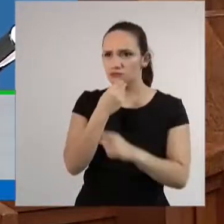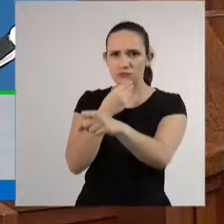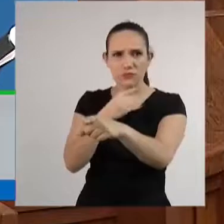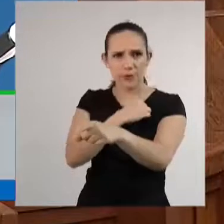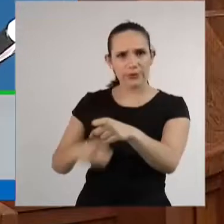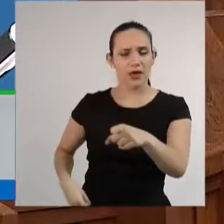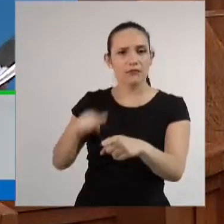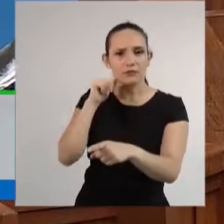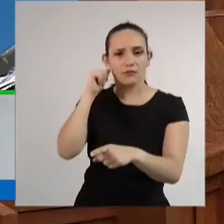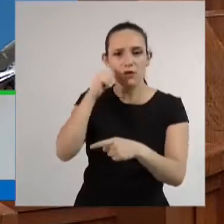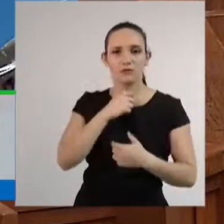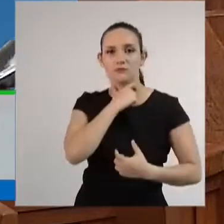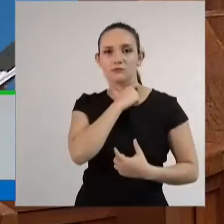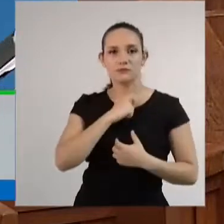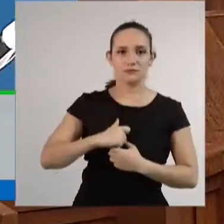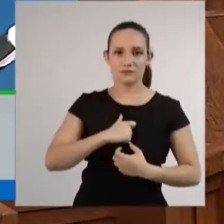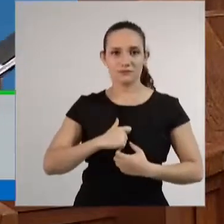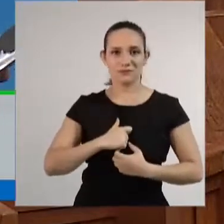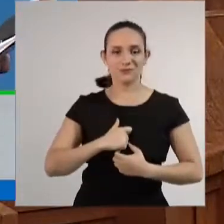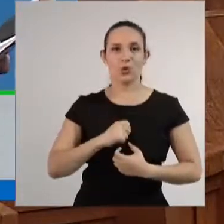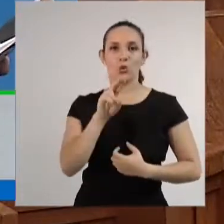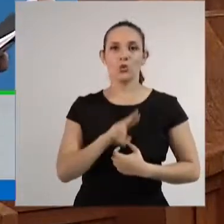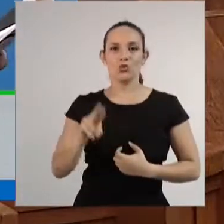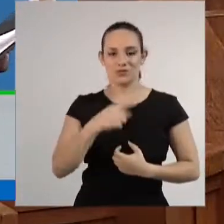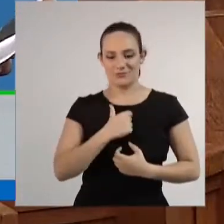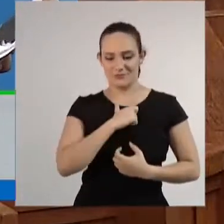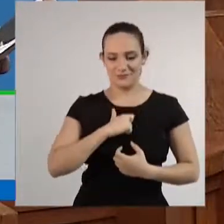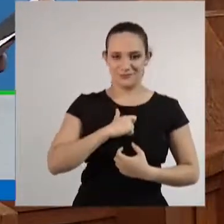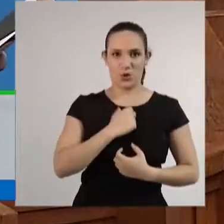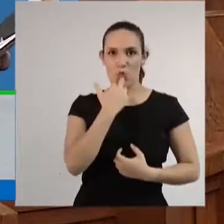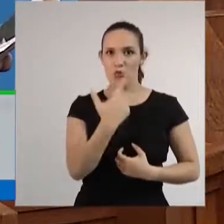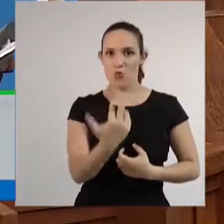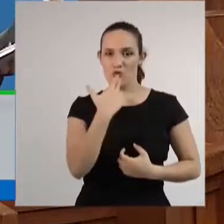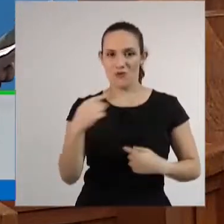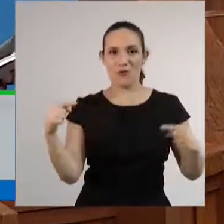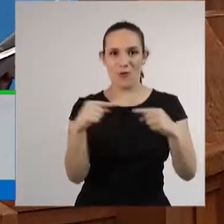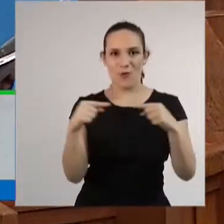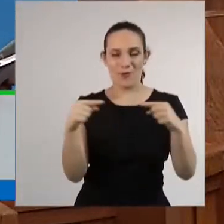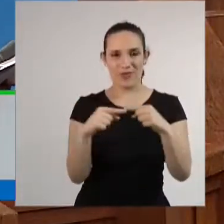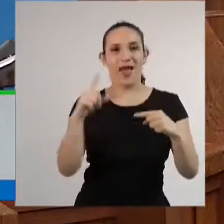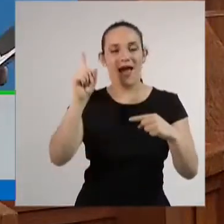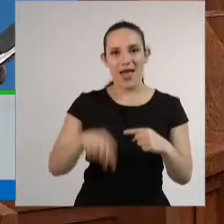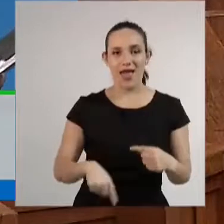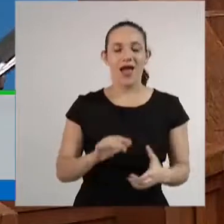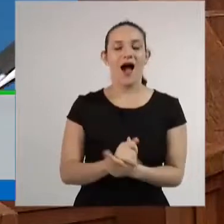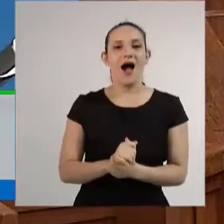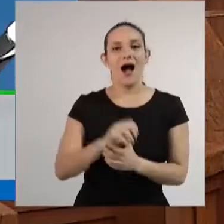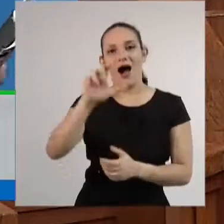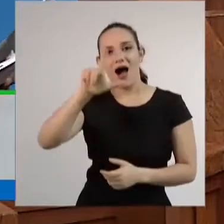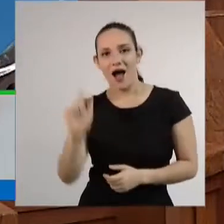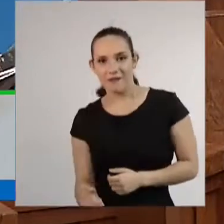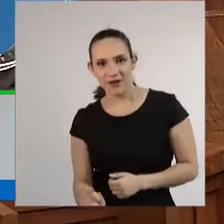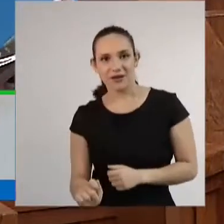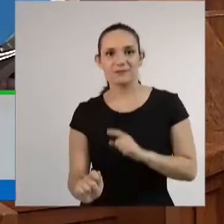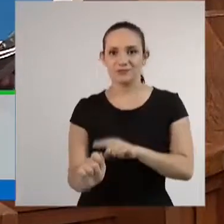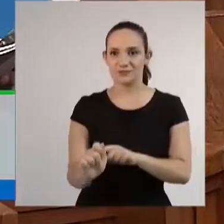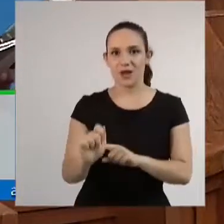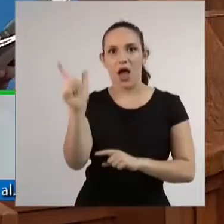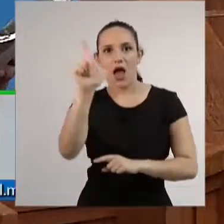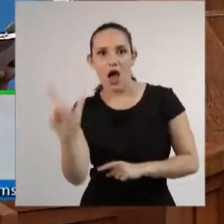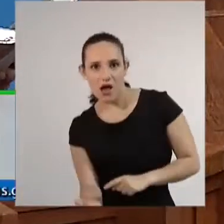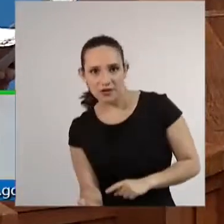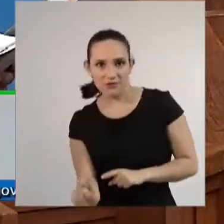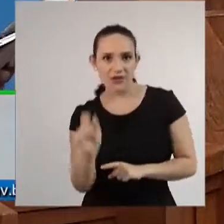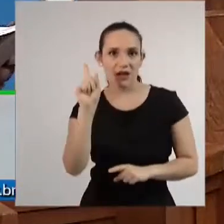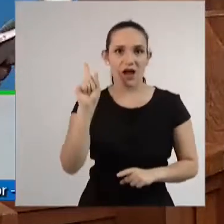África, trazendo no Dia da África esse sentimento e mostrando que a disparidade ainda entre negros